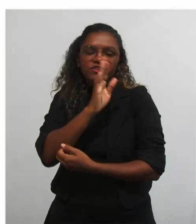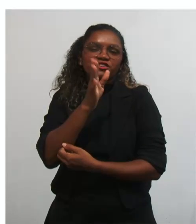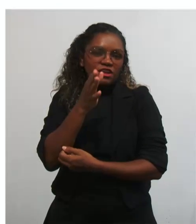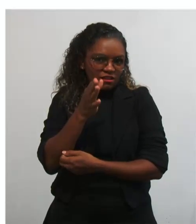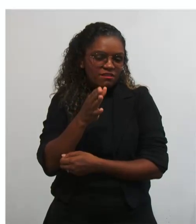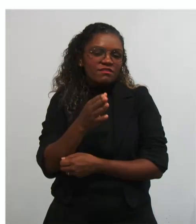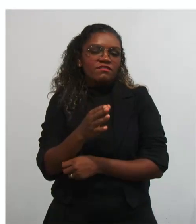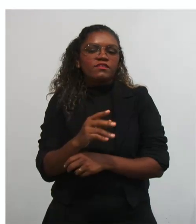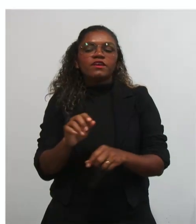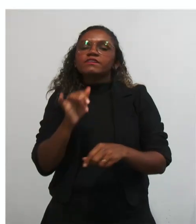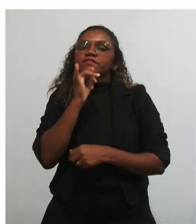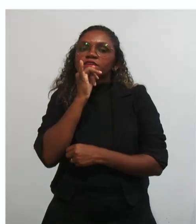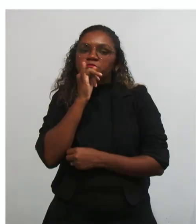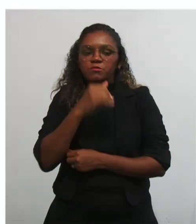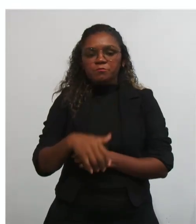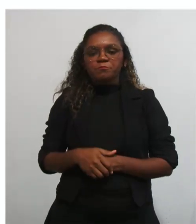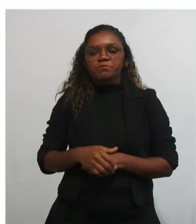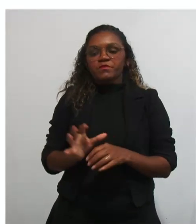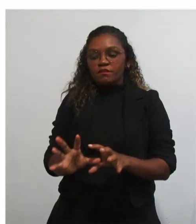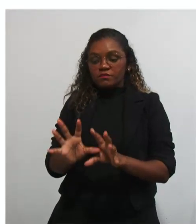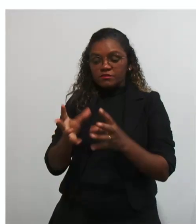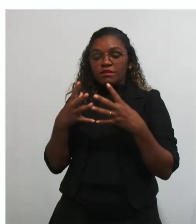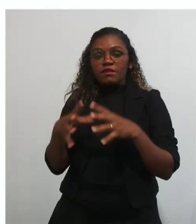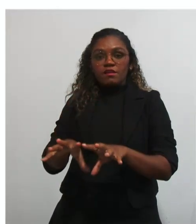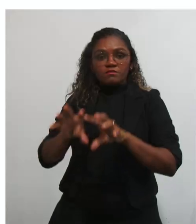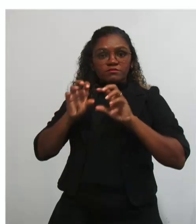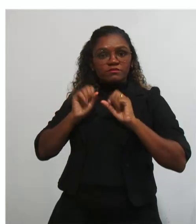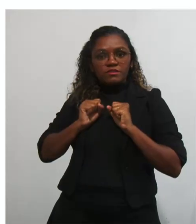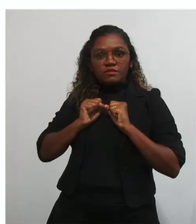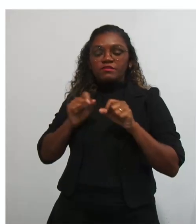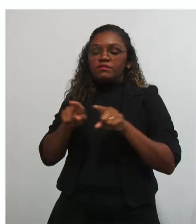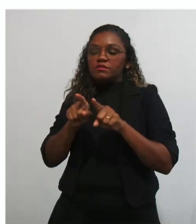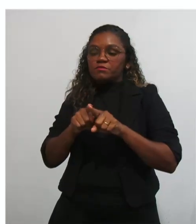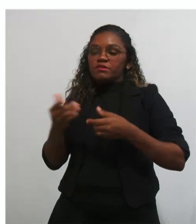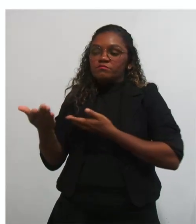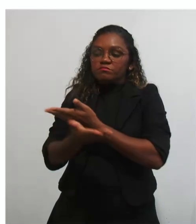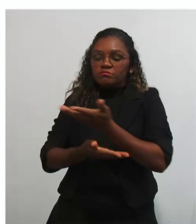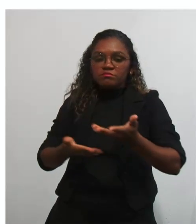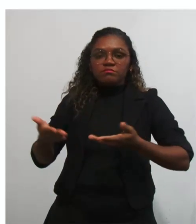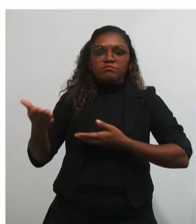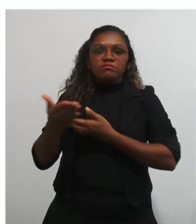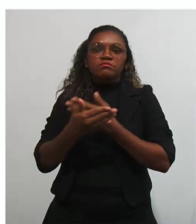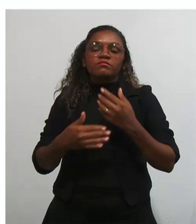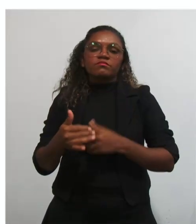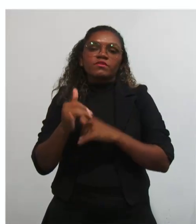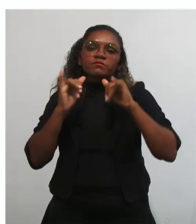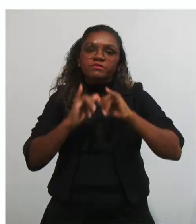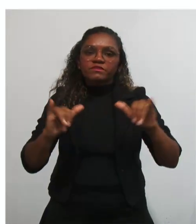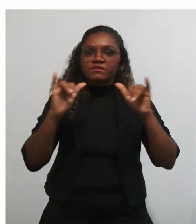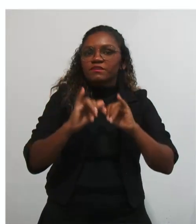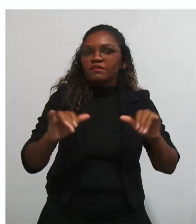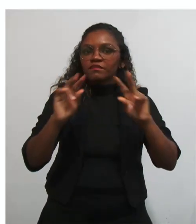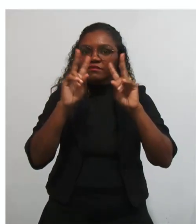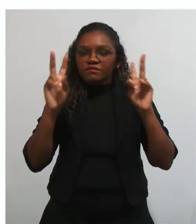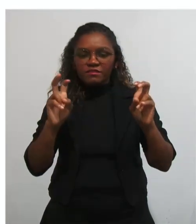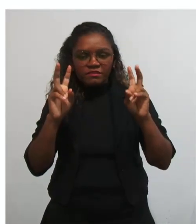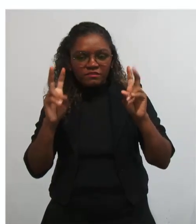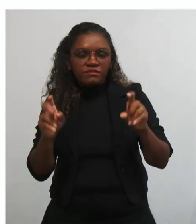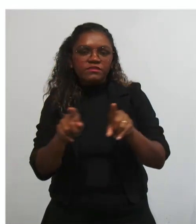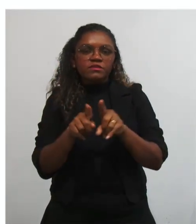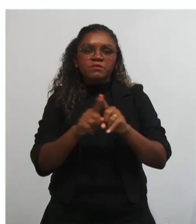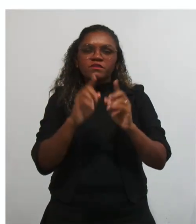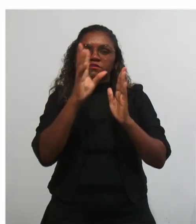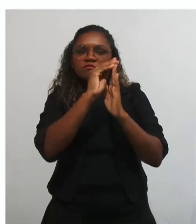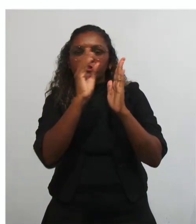que recebe, né? O canal, que é o meio que está sendo vinculado a essa mensagem, a mensagem, que é o próprio assunto,